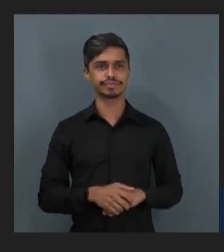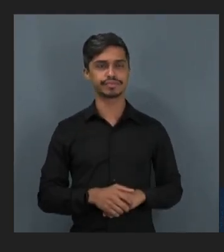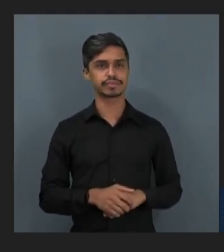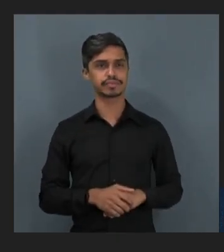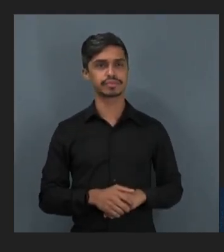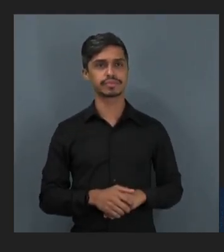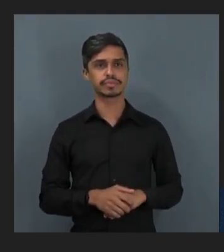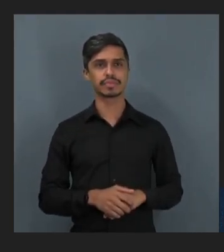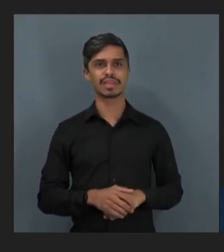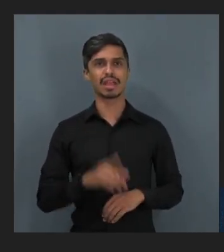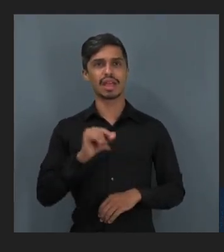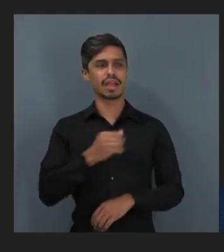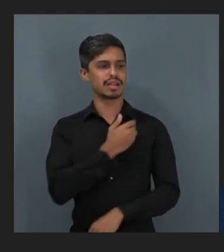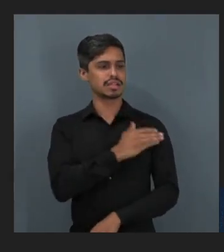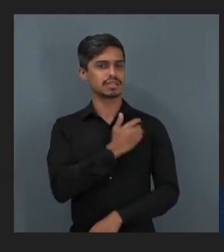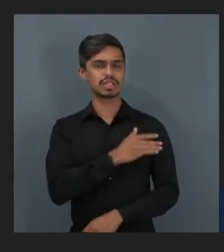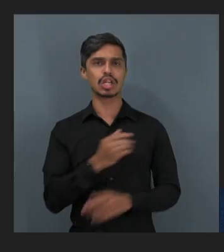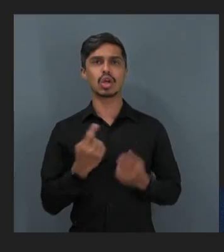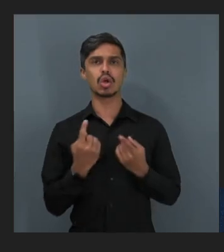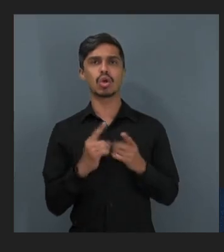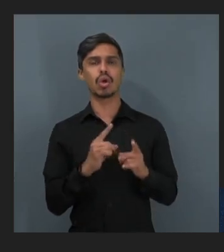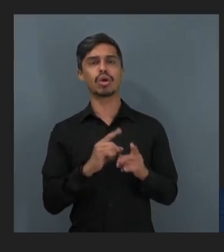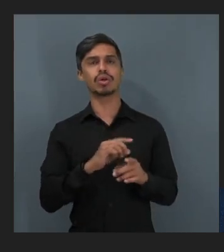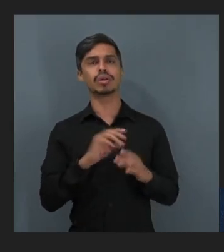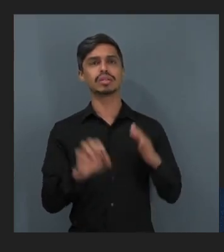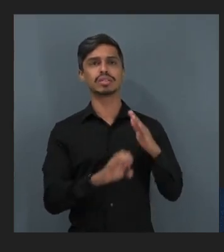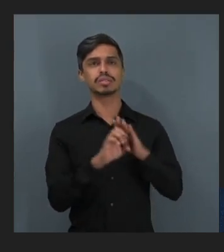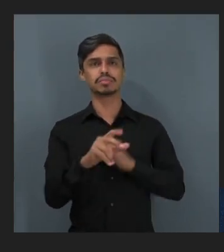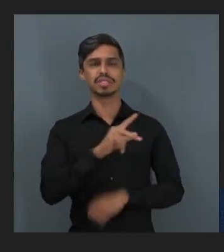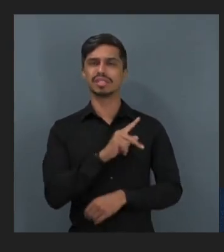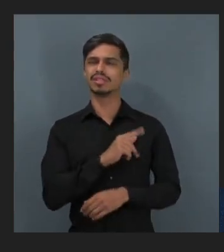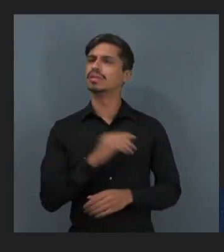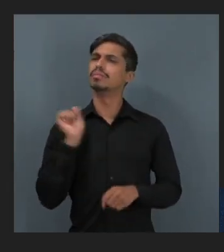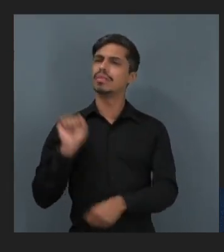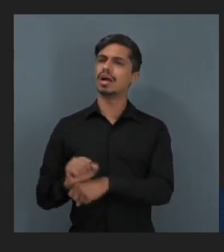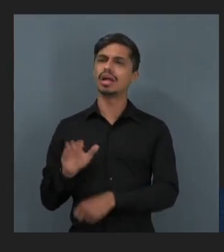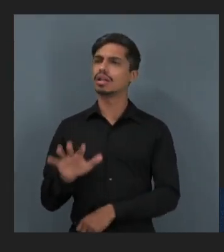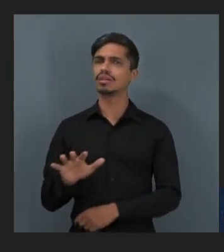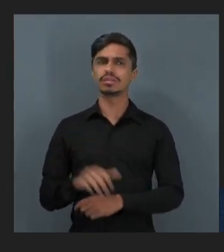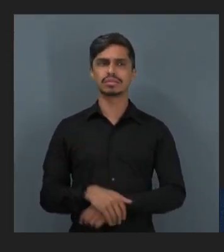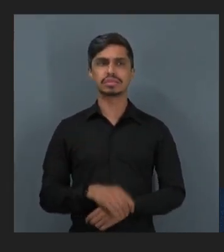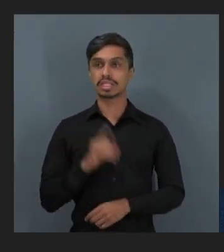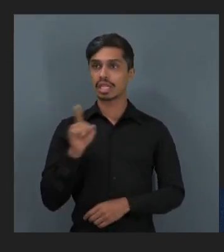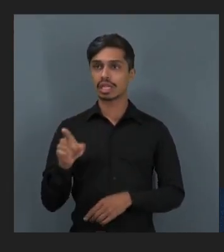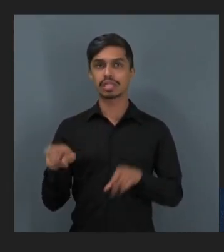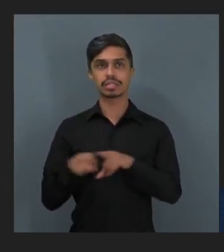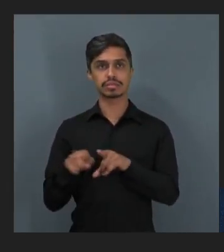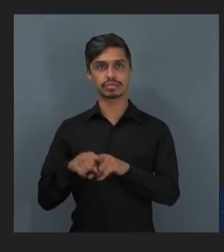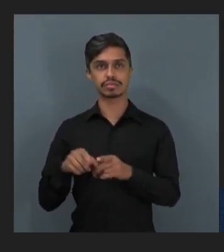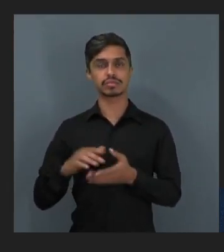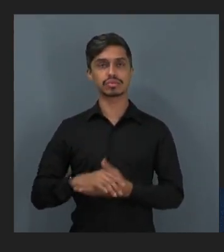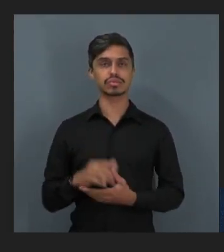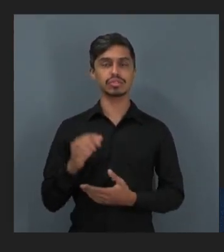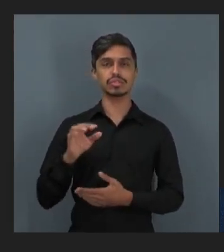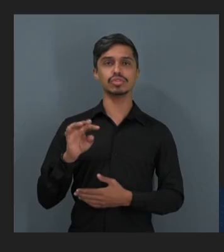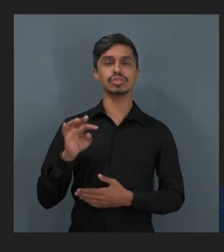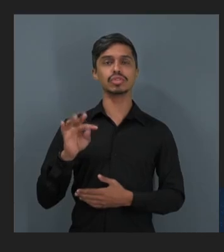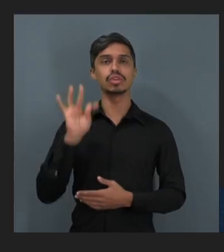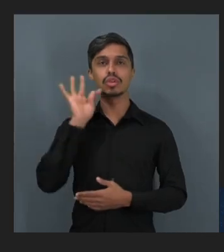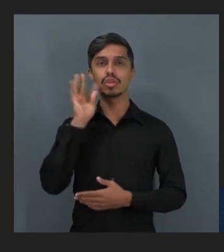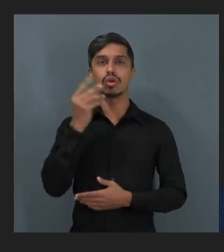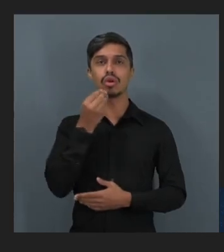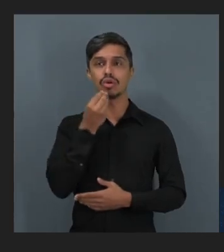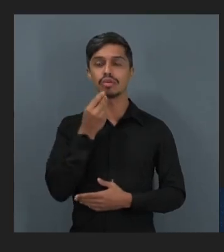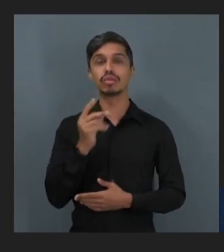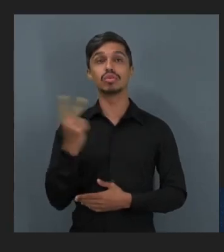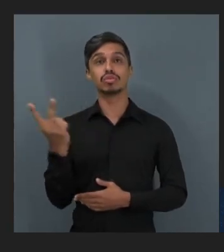é preconceito contra empresa privada. Para com isso. Tanto ele quanto o Toffoli foram num evento patrocinado